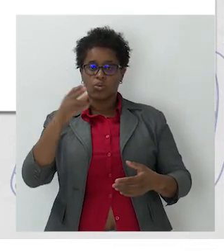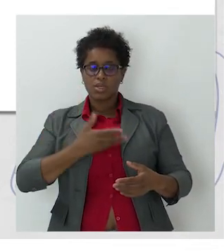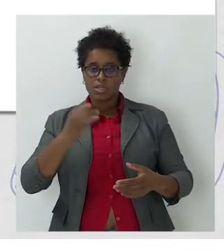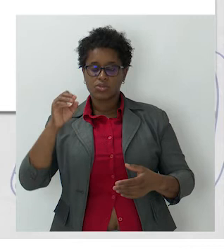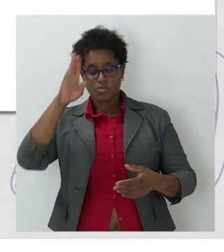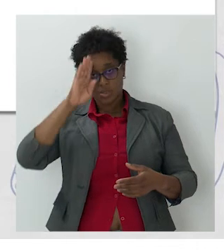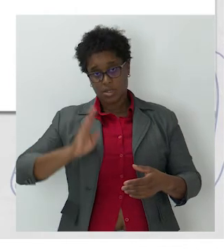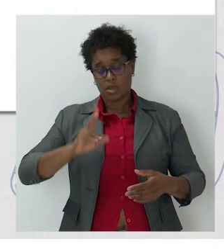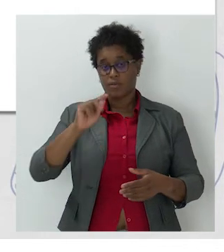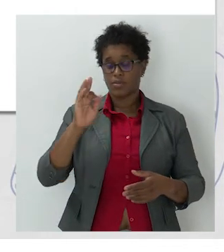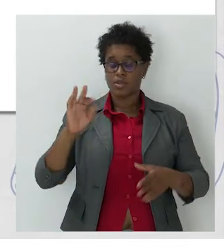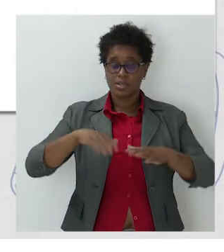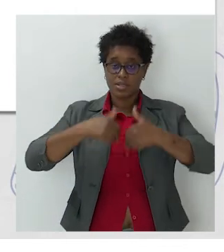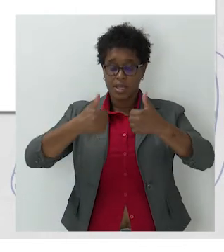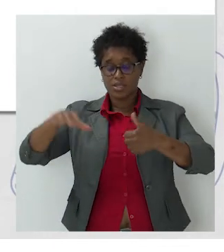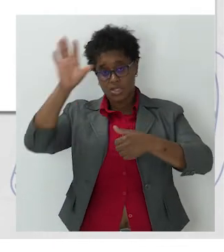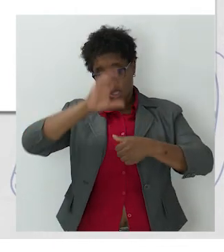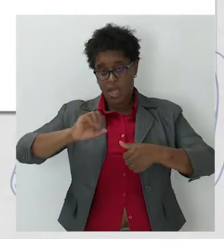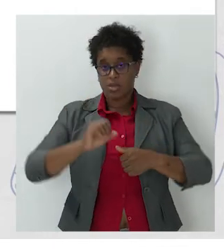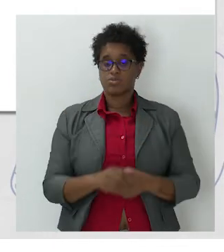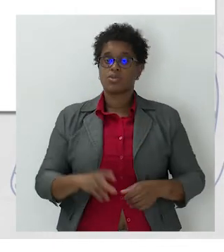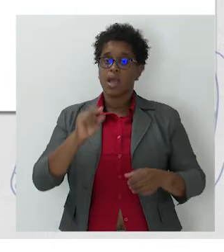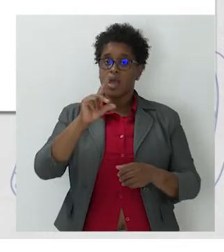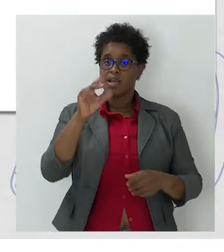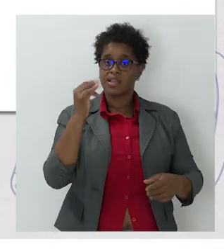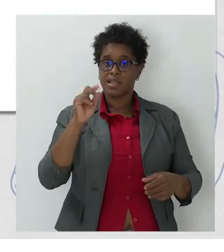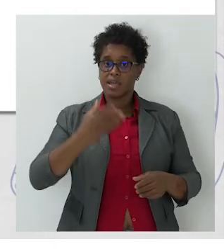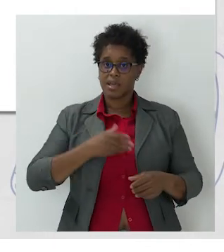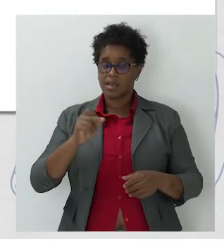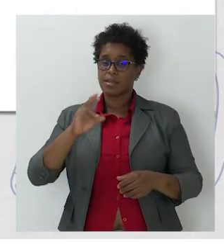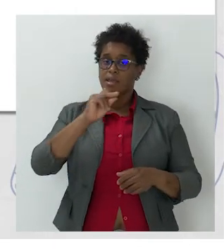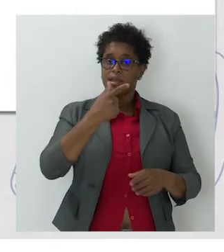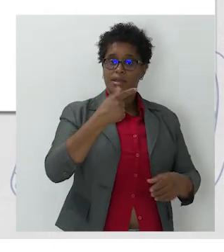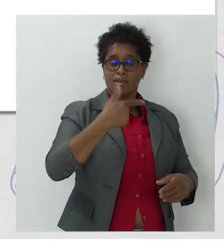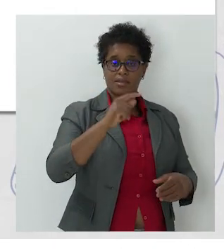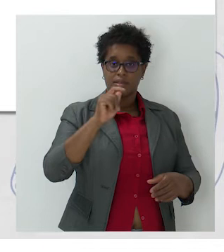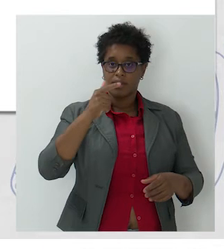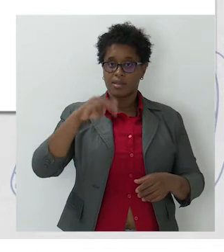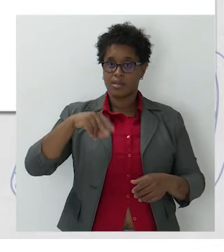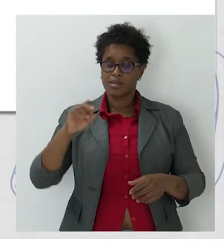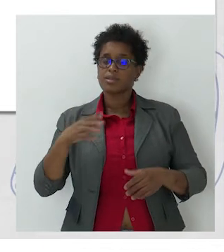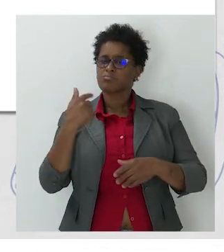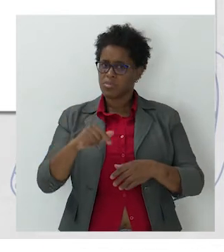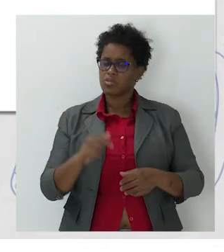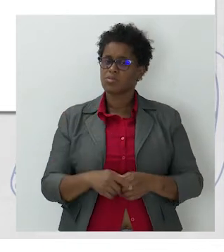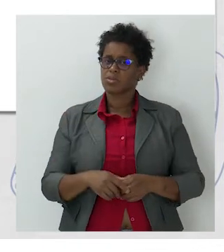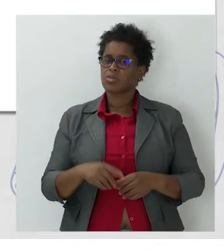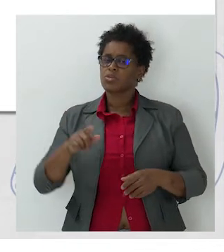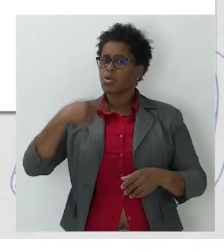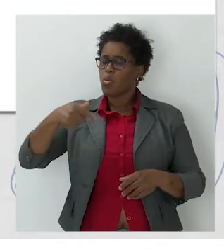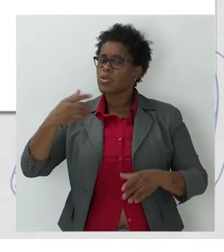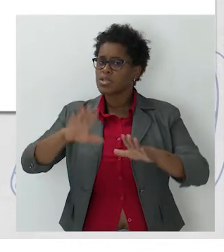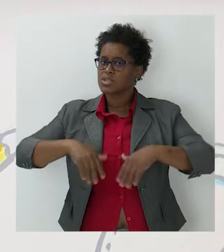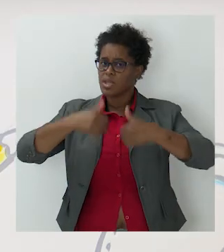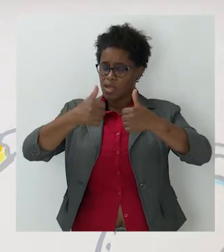nas cidades-estado aliadas. Atenas exerceu uma hegemonia sobre as outras